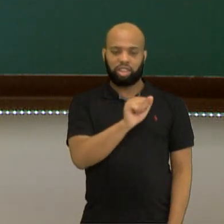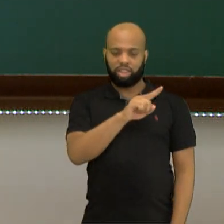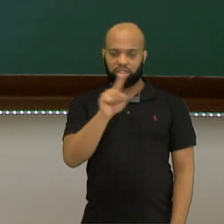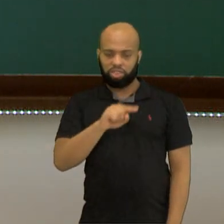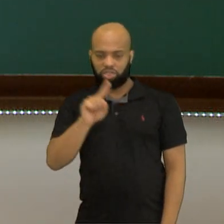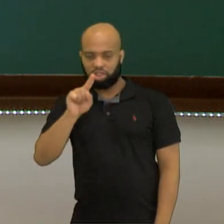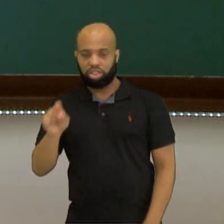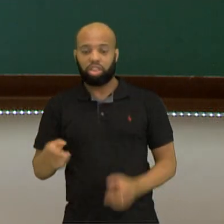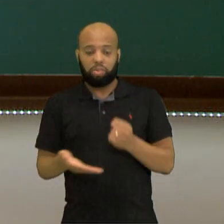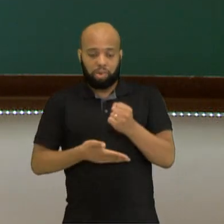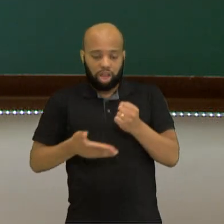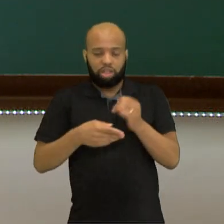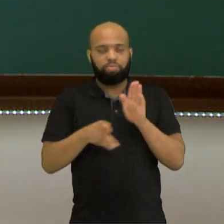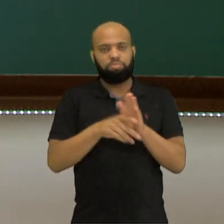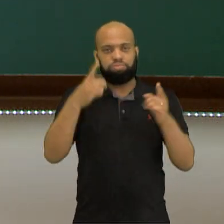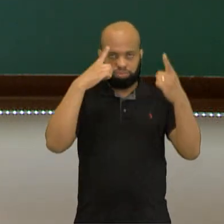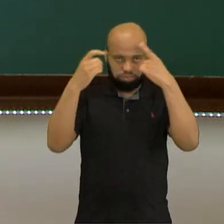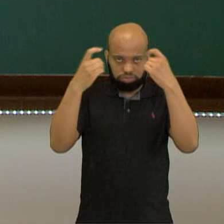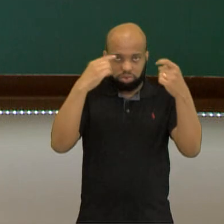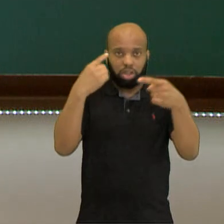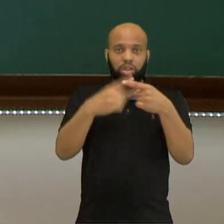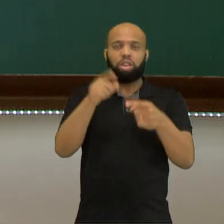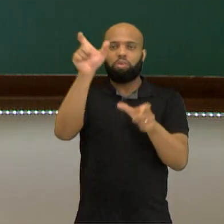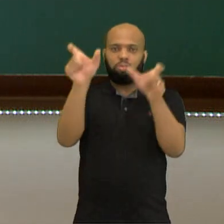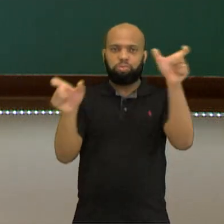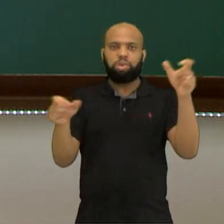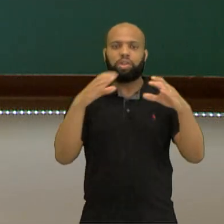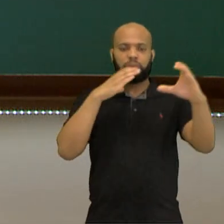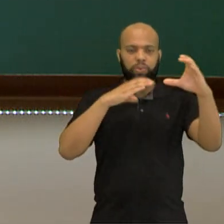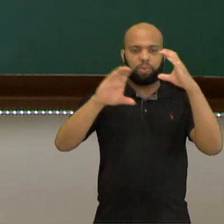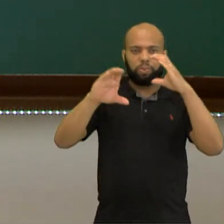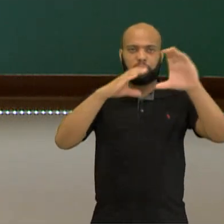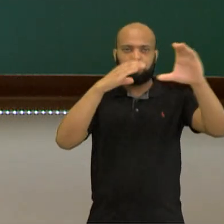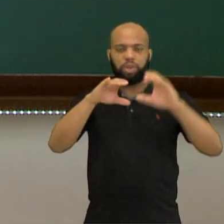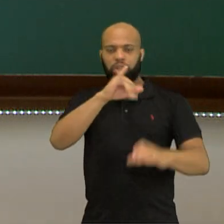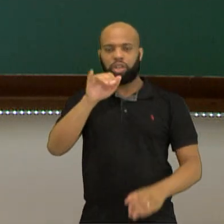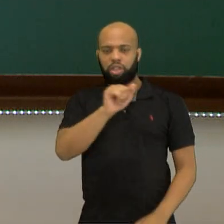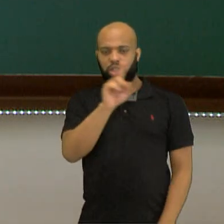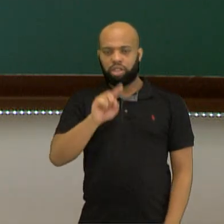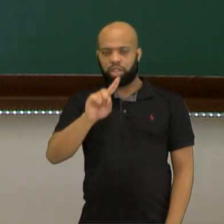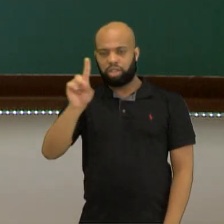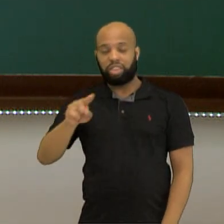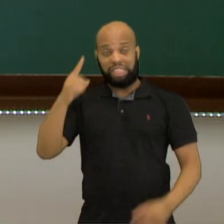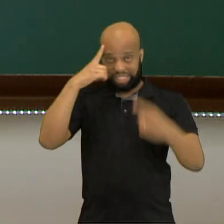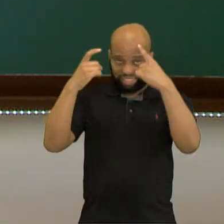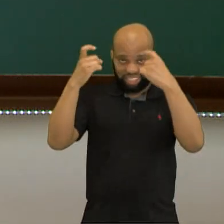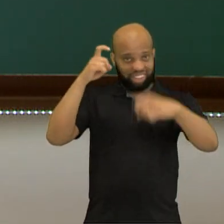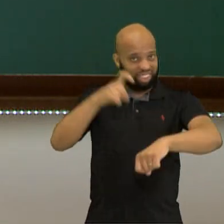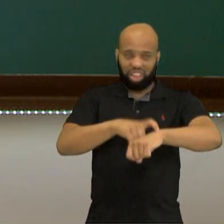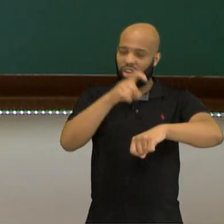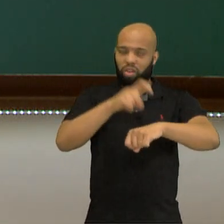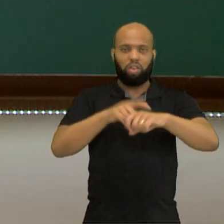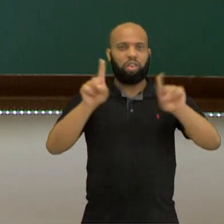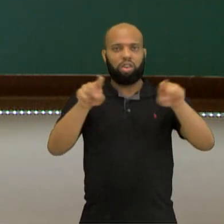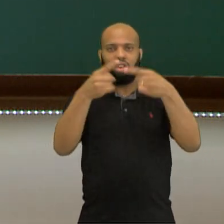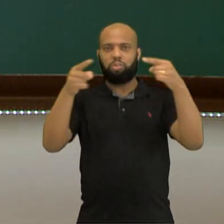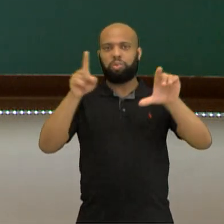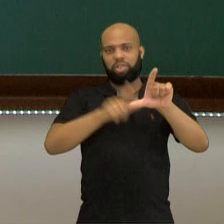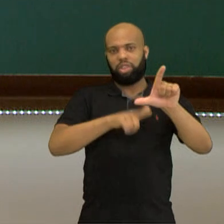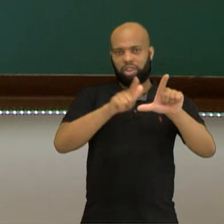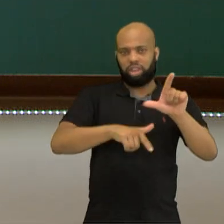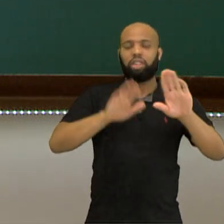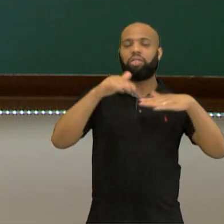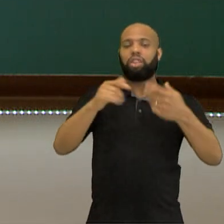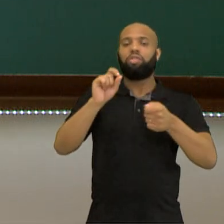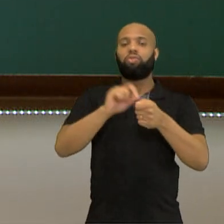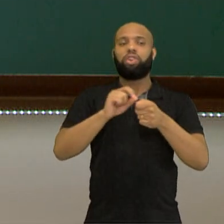O cantor de jazz, ele improvisa durante a execução das canções. Isso faz